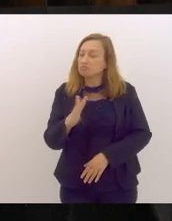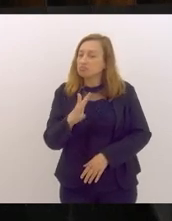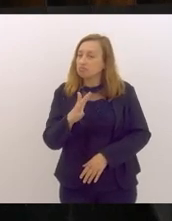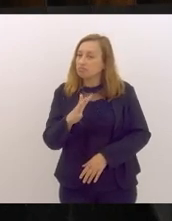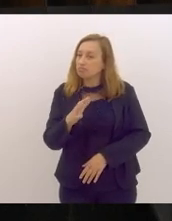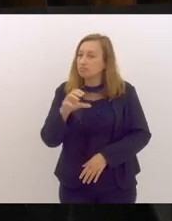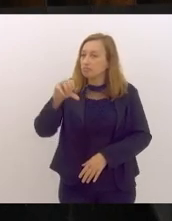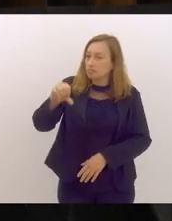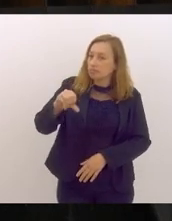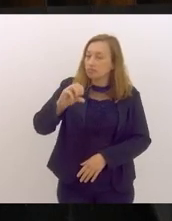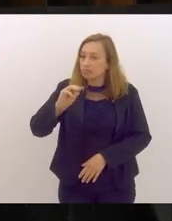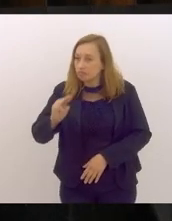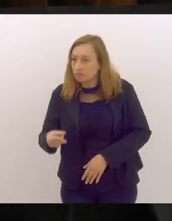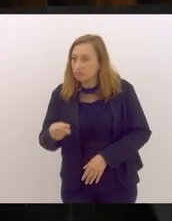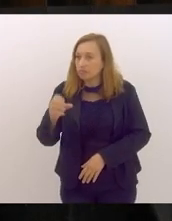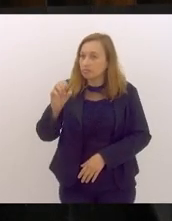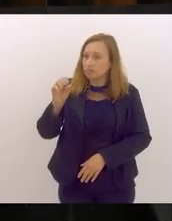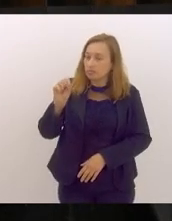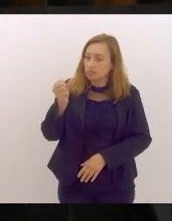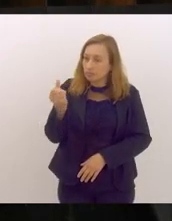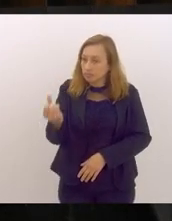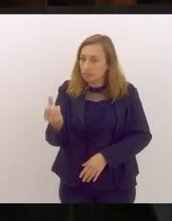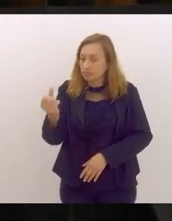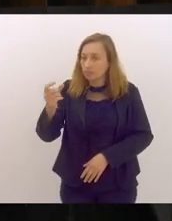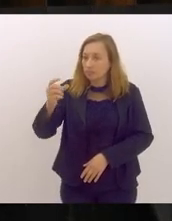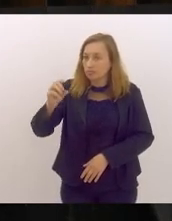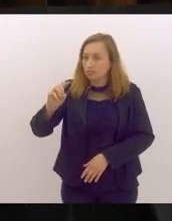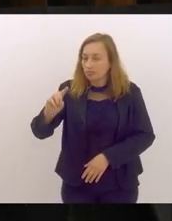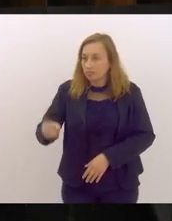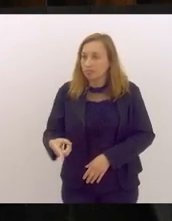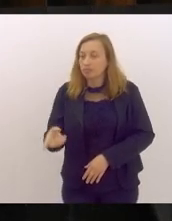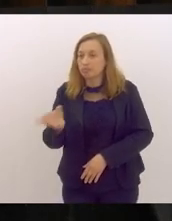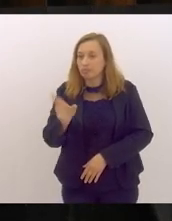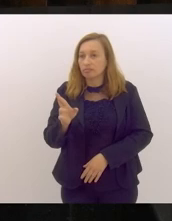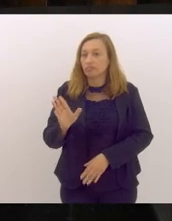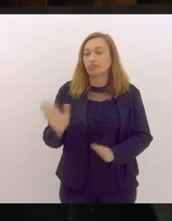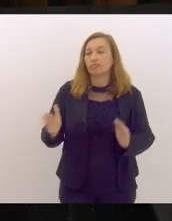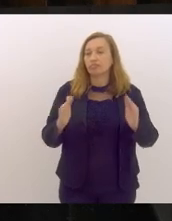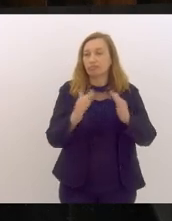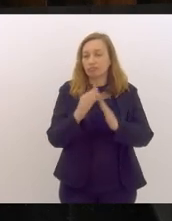aproximadamente R$ 9.600.000. Aí vem a Casa Civil.